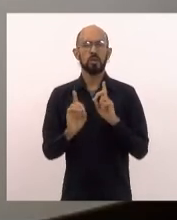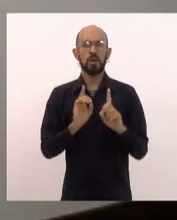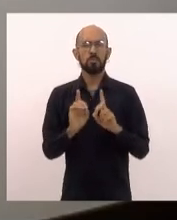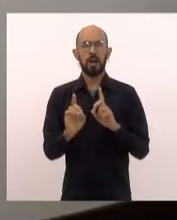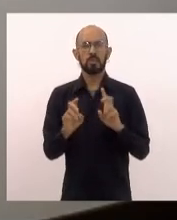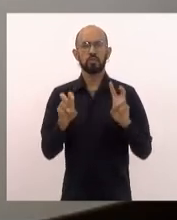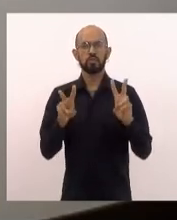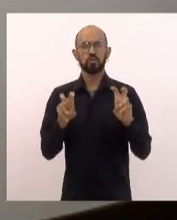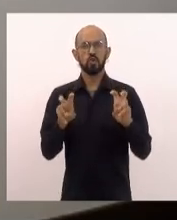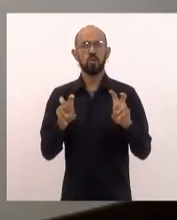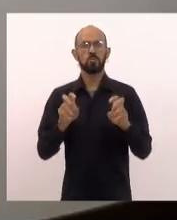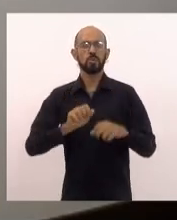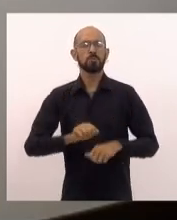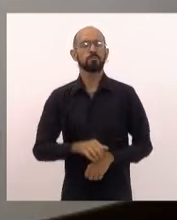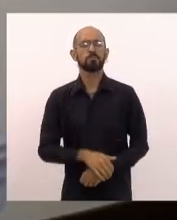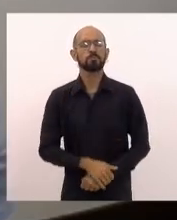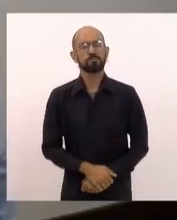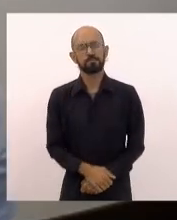Tiaju,